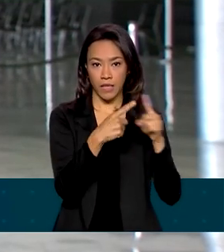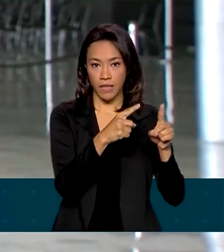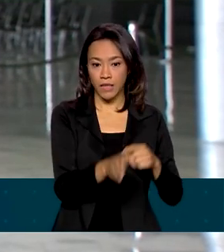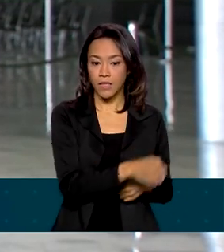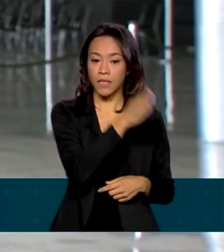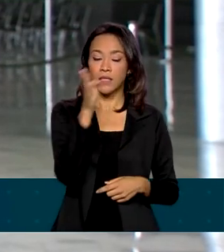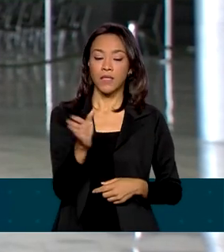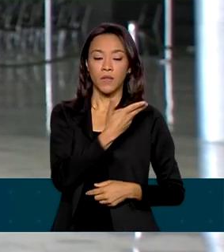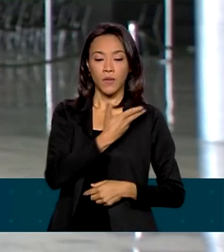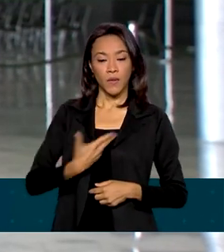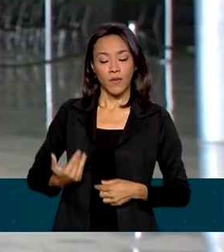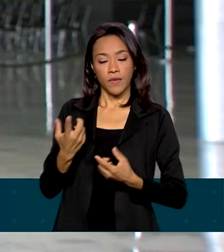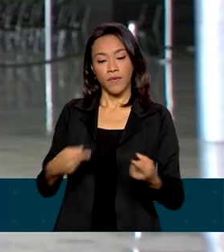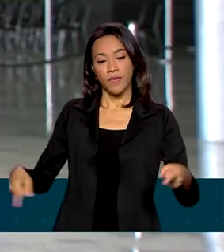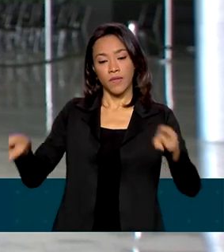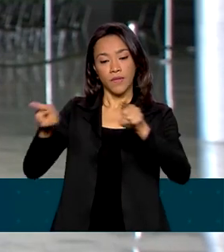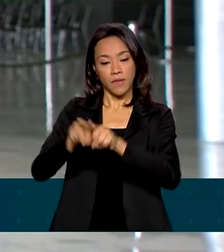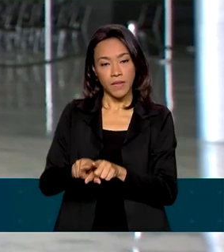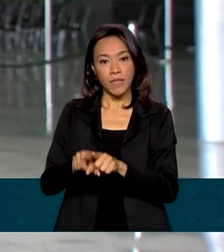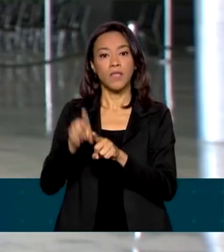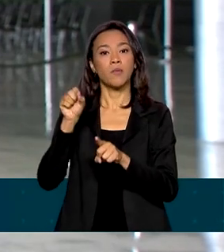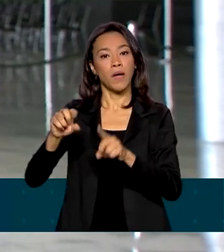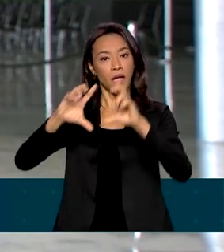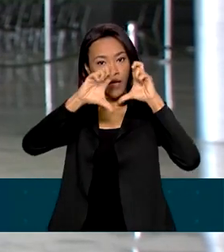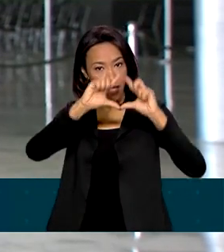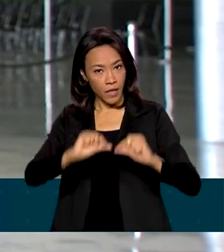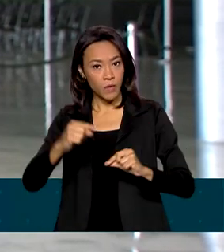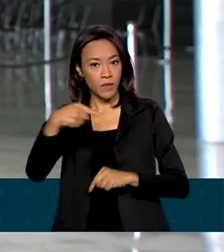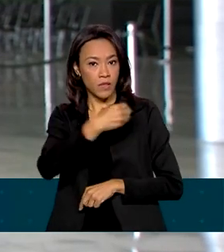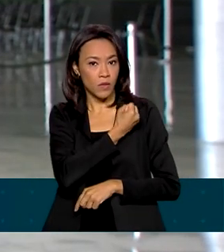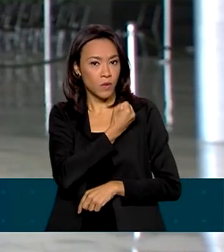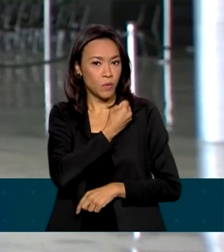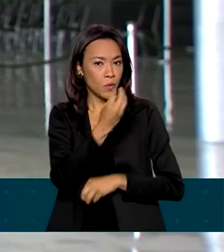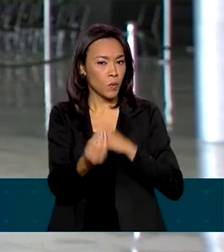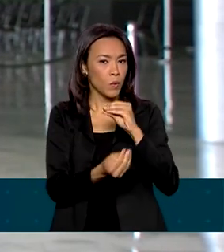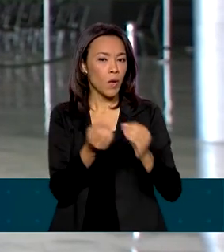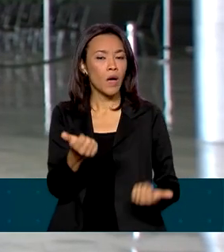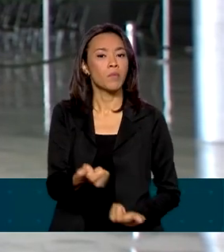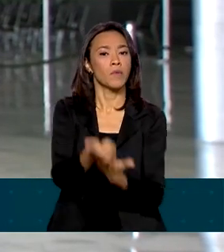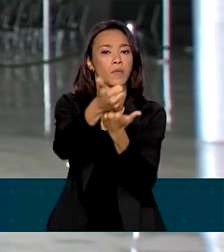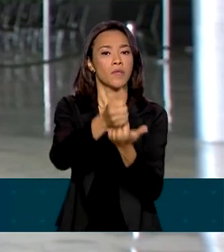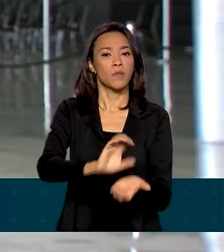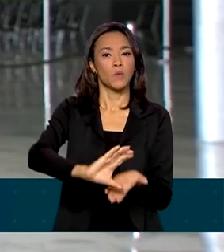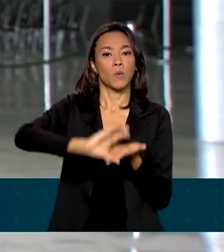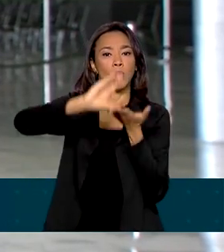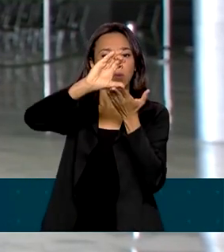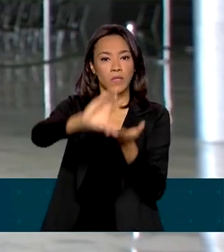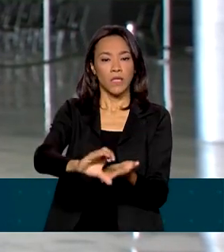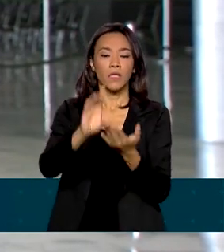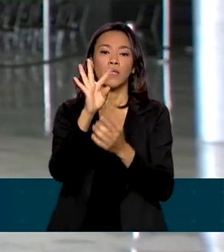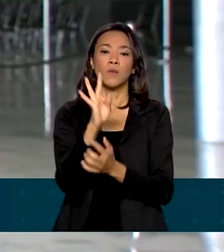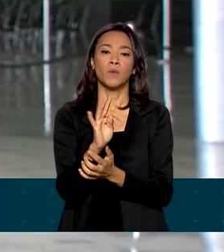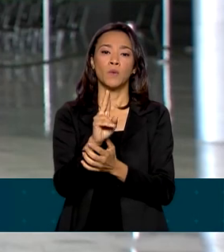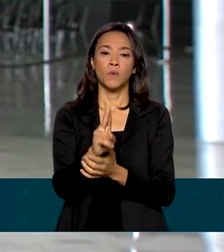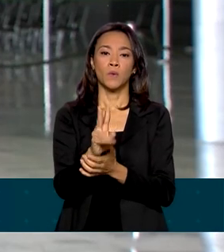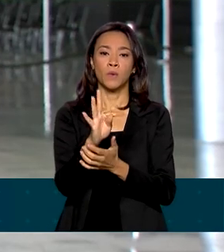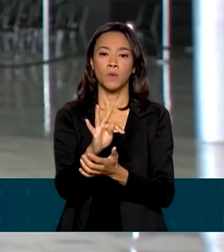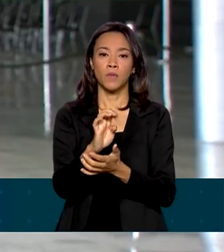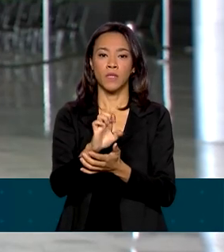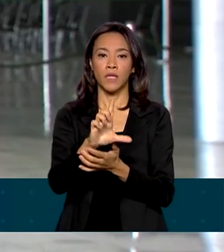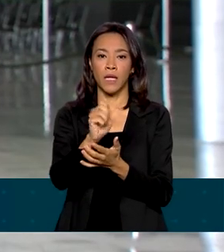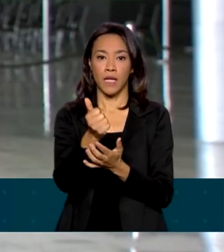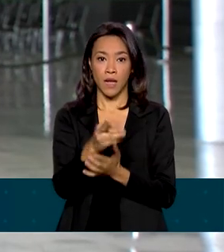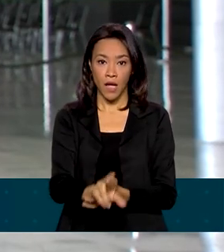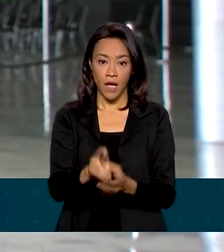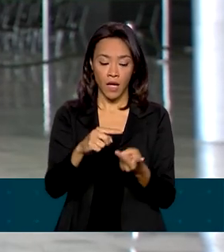para reduzir esse número. Uma das frentes, Renata, é a equipagem dos conselhos tutelares com a entrega de veículos e também a capacitação